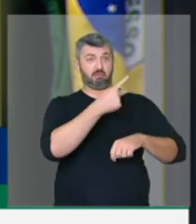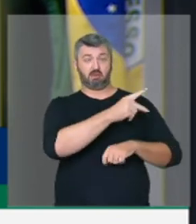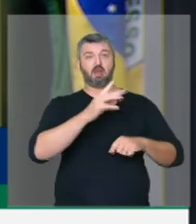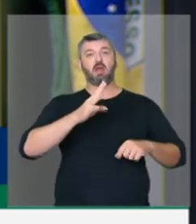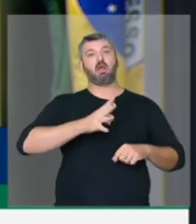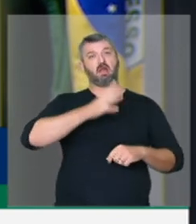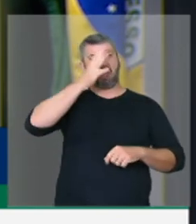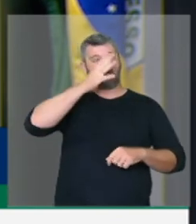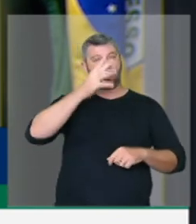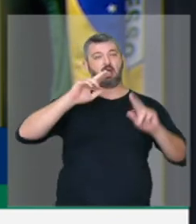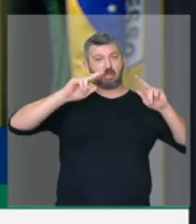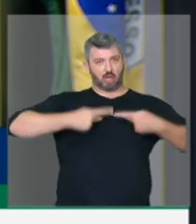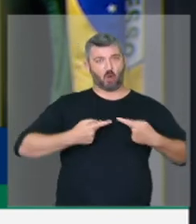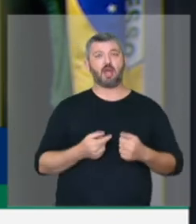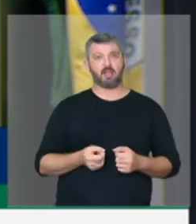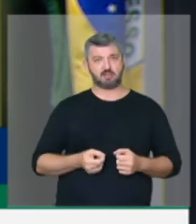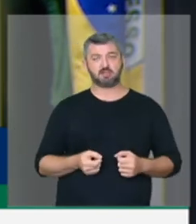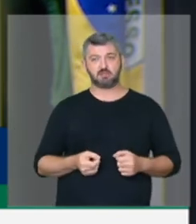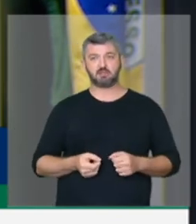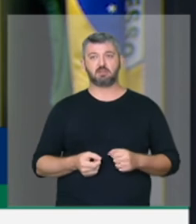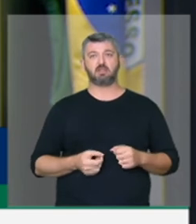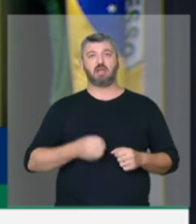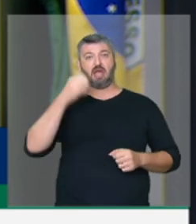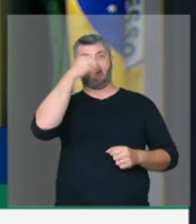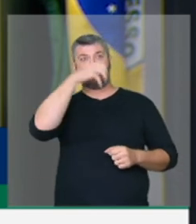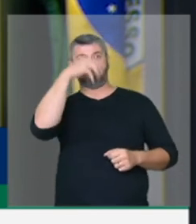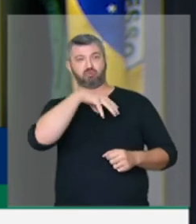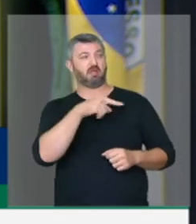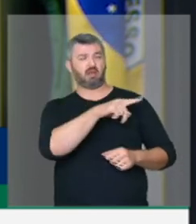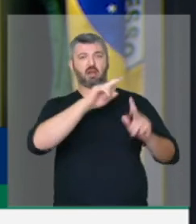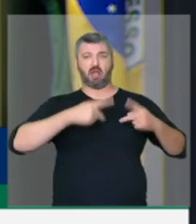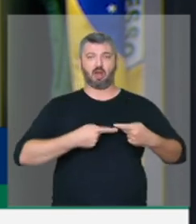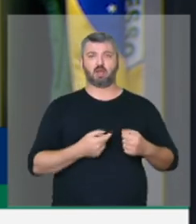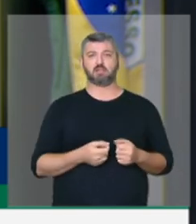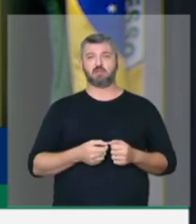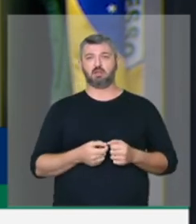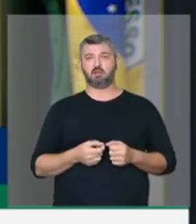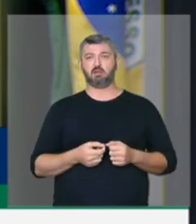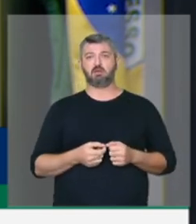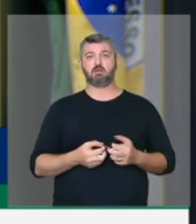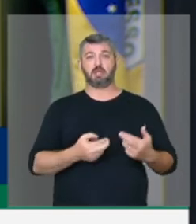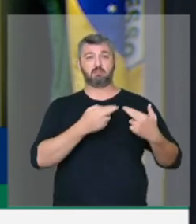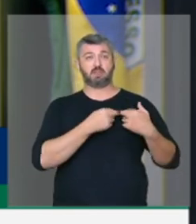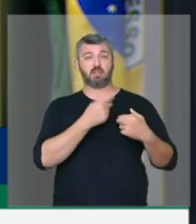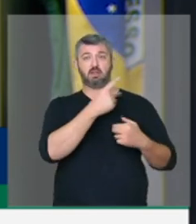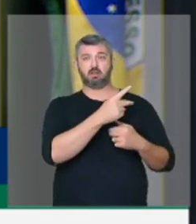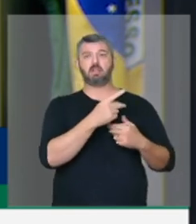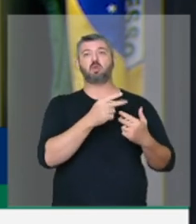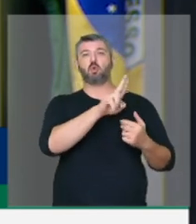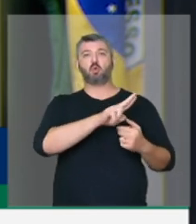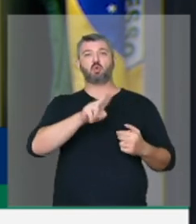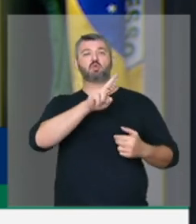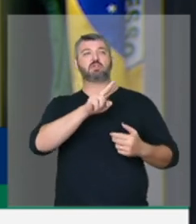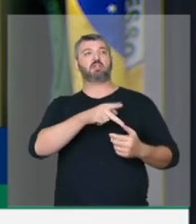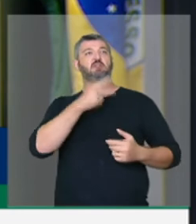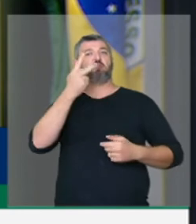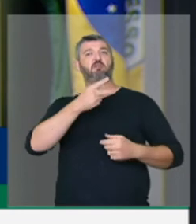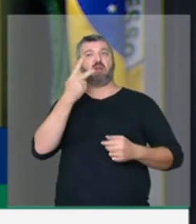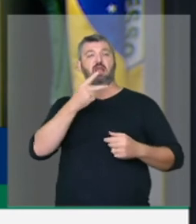eu acrescentaria o abuso cometido na prerrogativa que é sua, sim, de utilizar a palavra